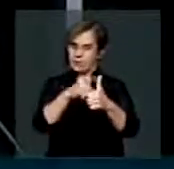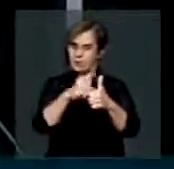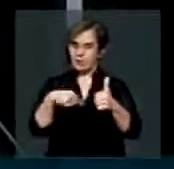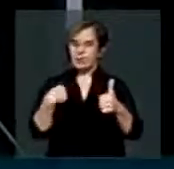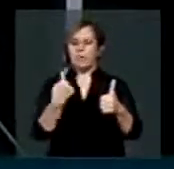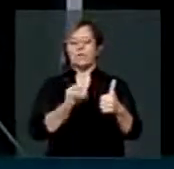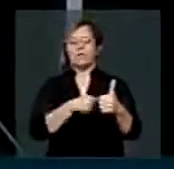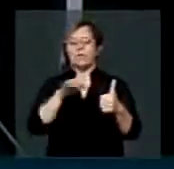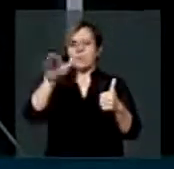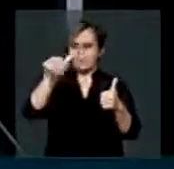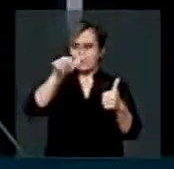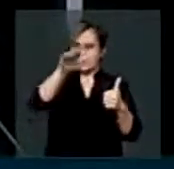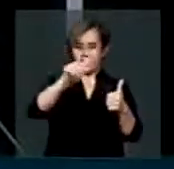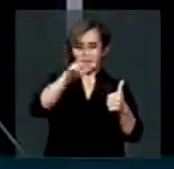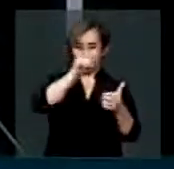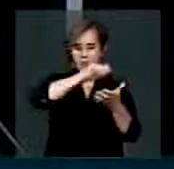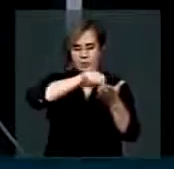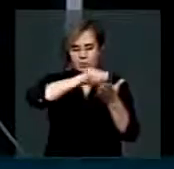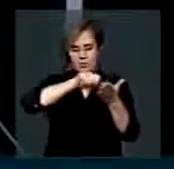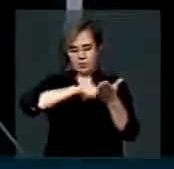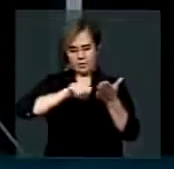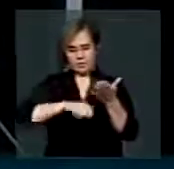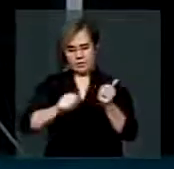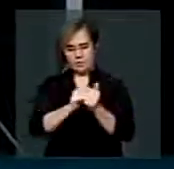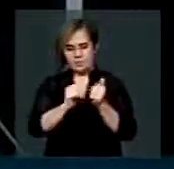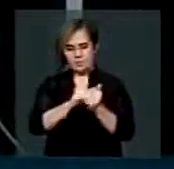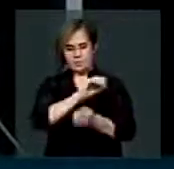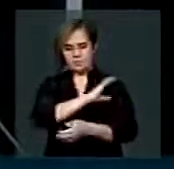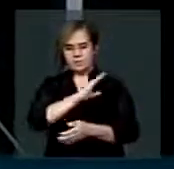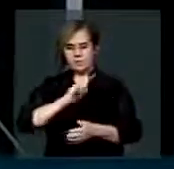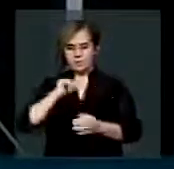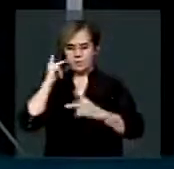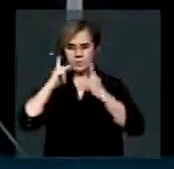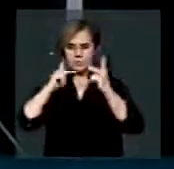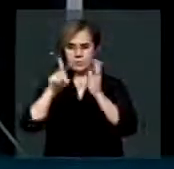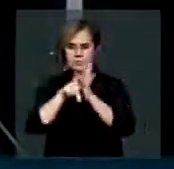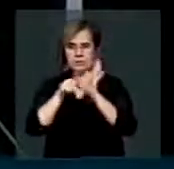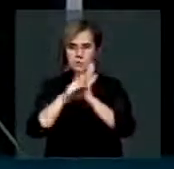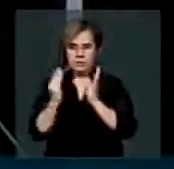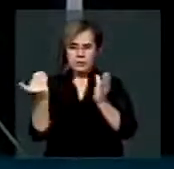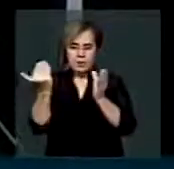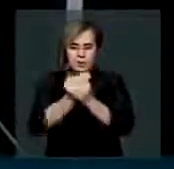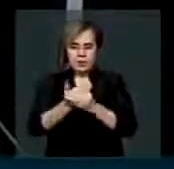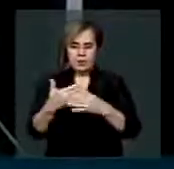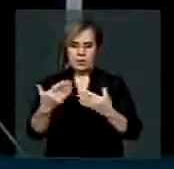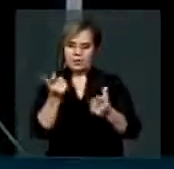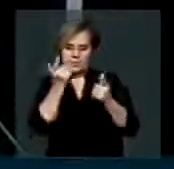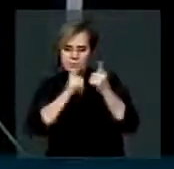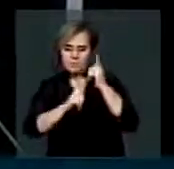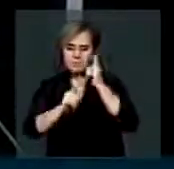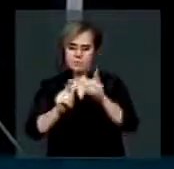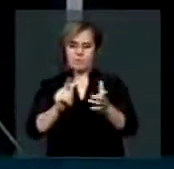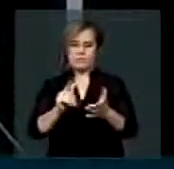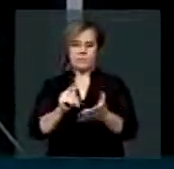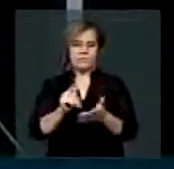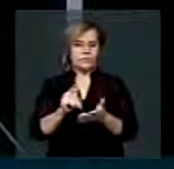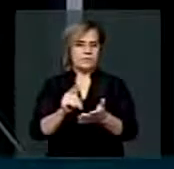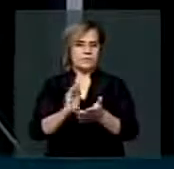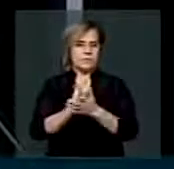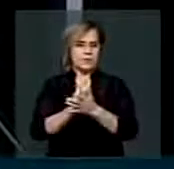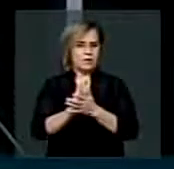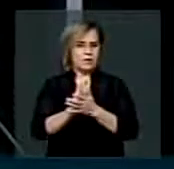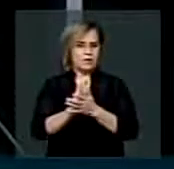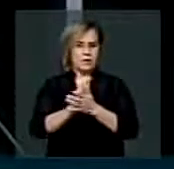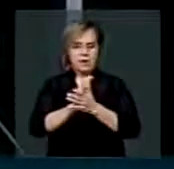estamos coletando assinatura para uma comissão parlamentar de inquérito para escrafunchar todas